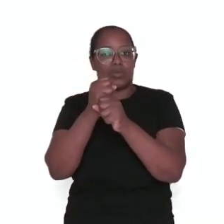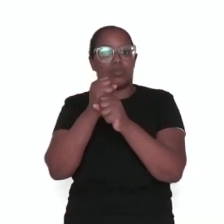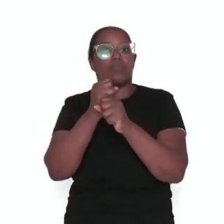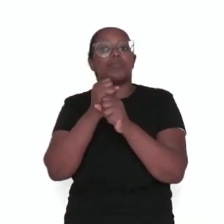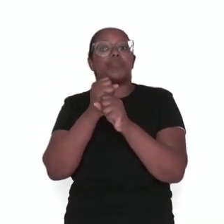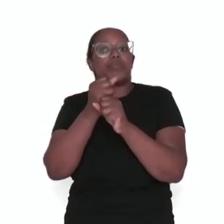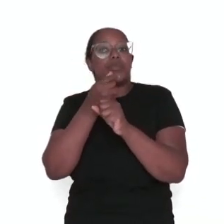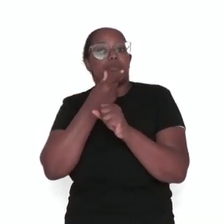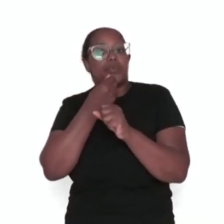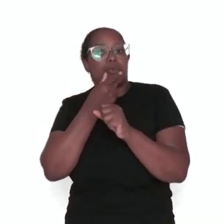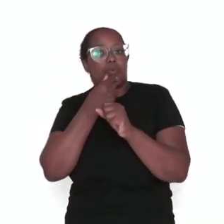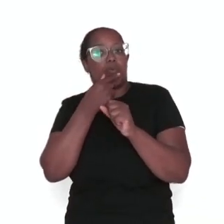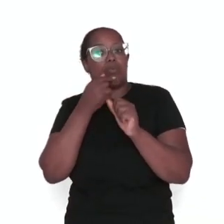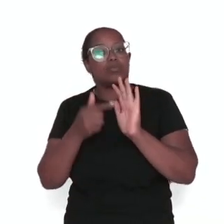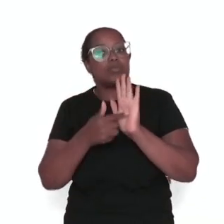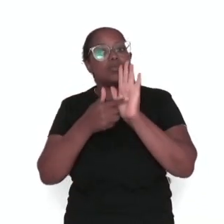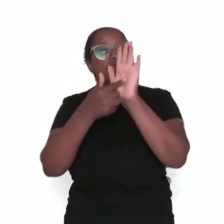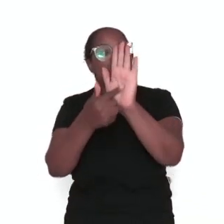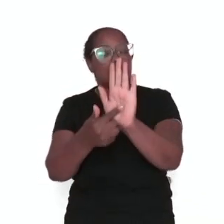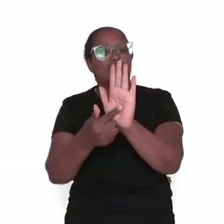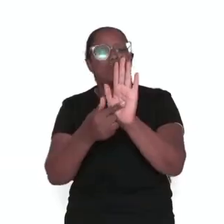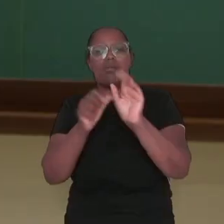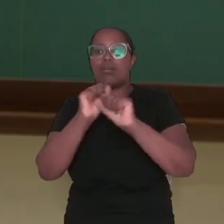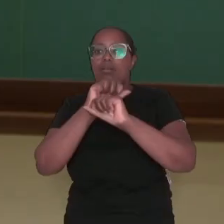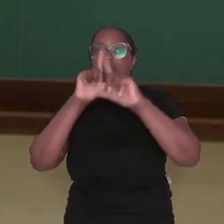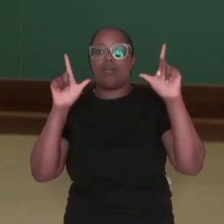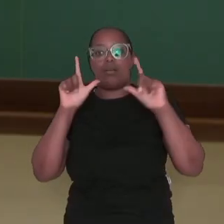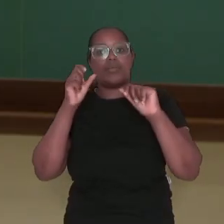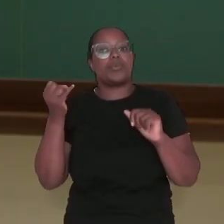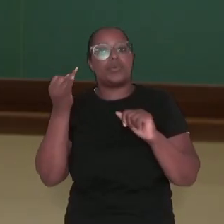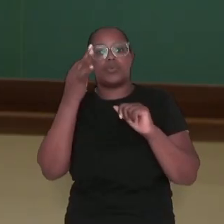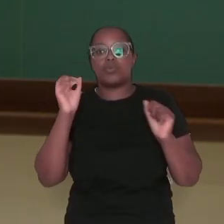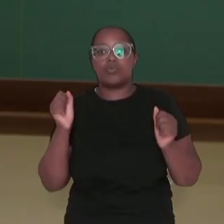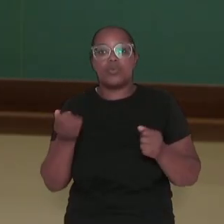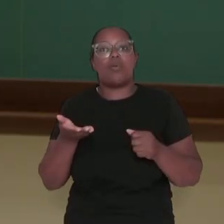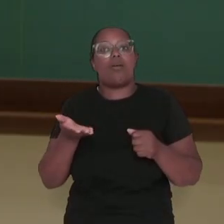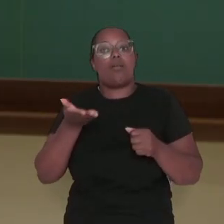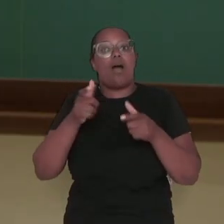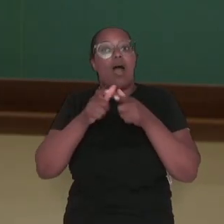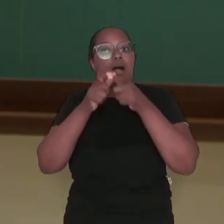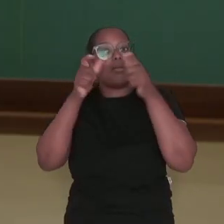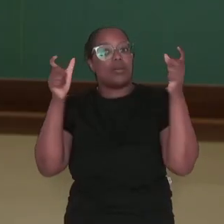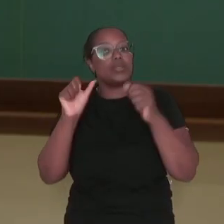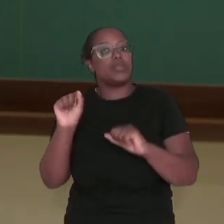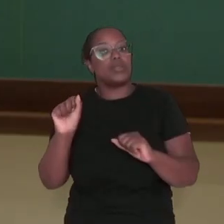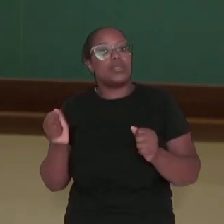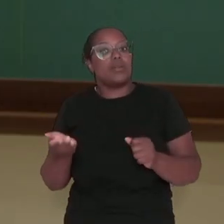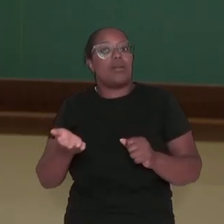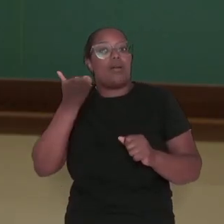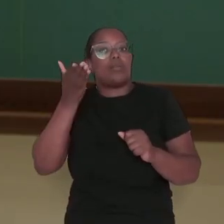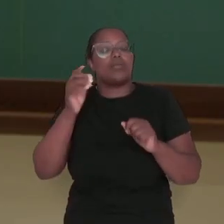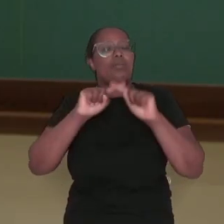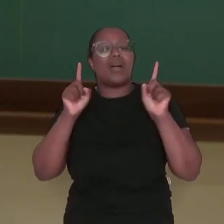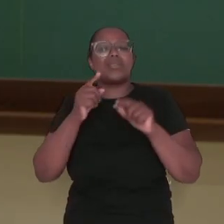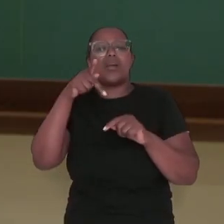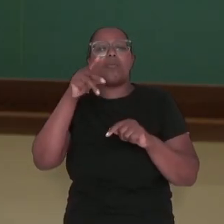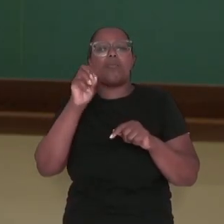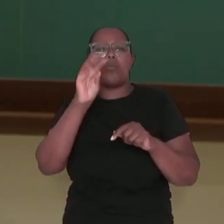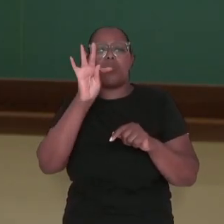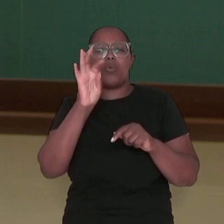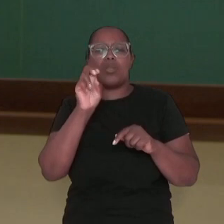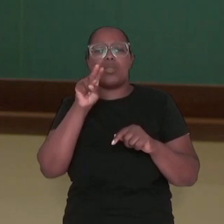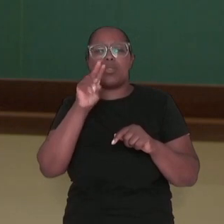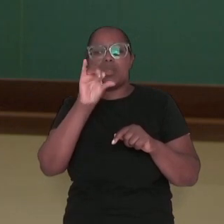Arquimedes apresentou, realmente é um número astronômico. Assim, a potência de 10 simplifica